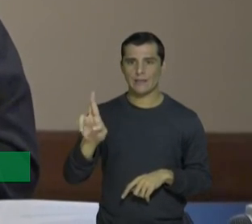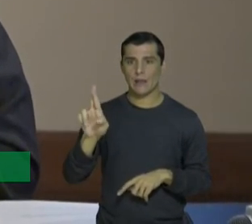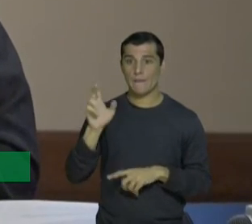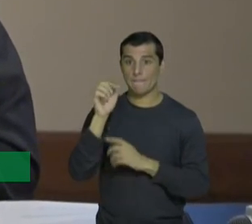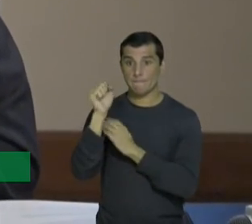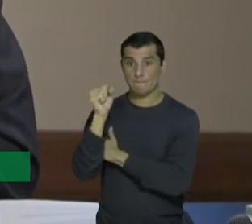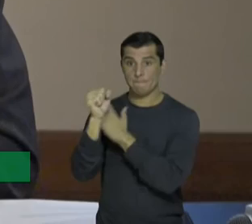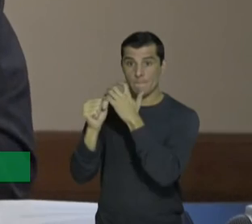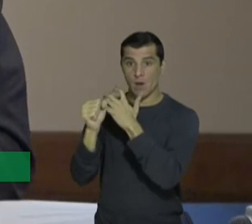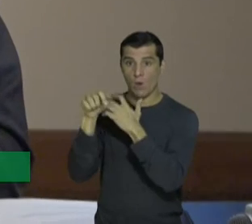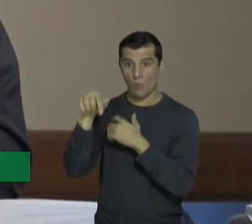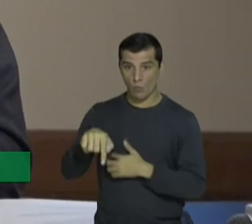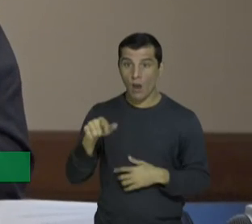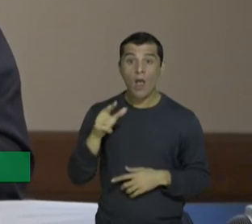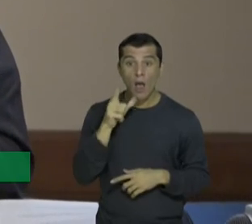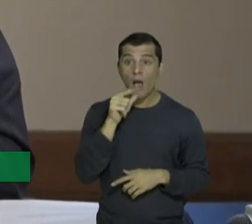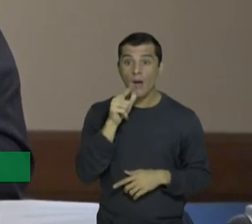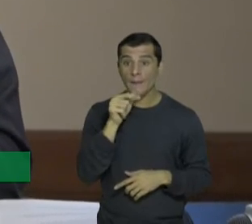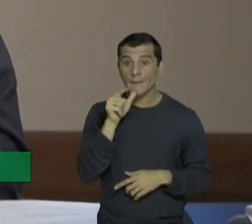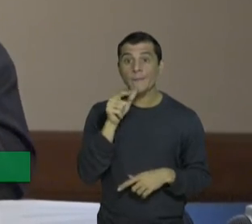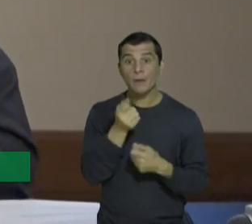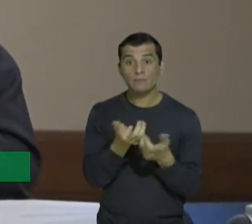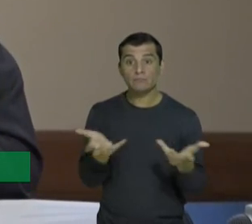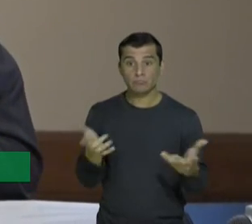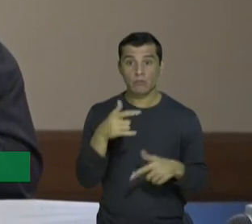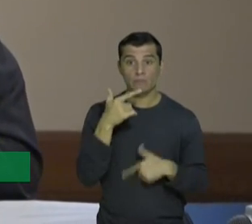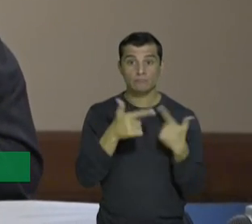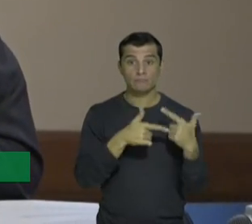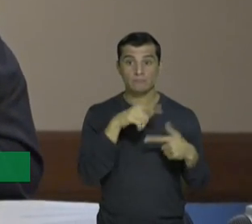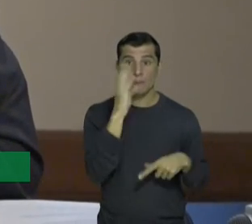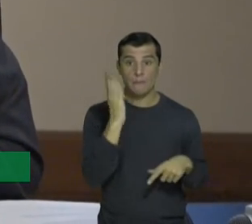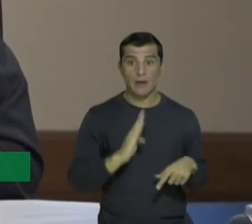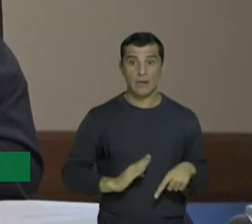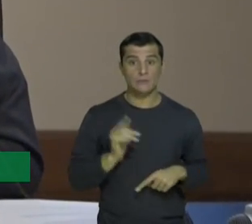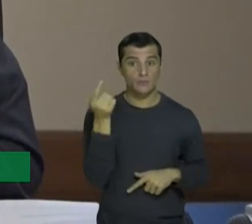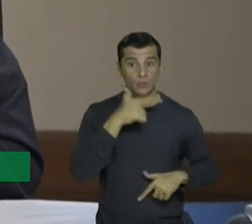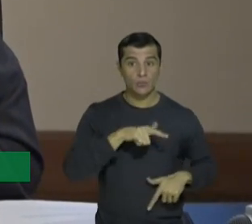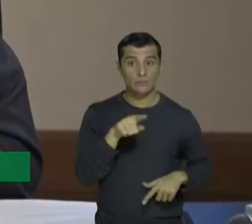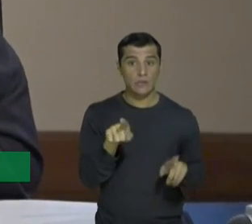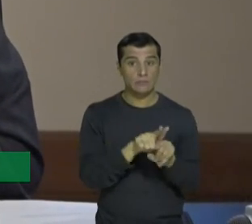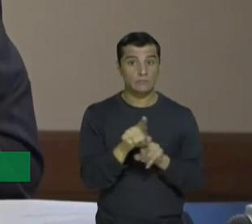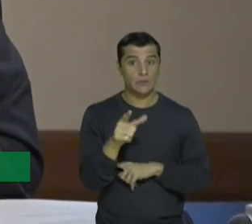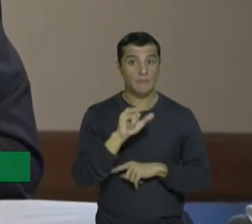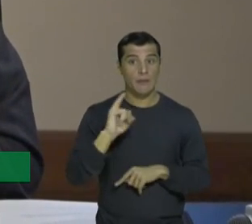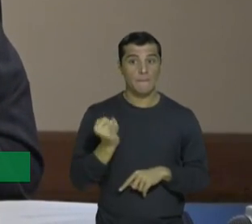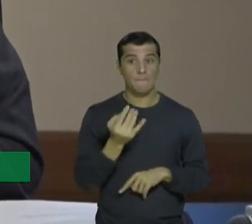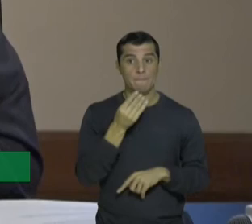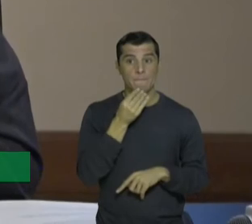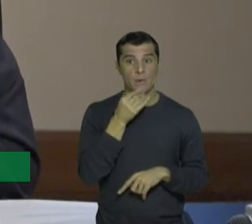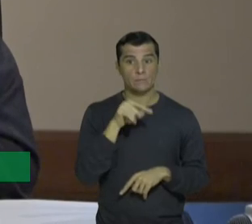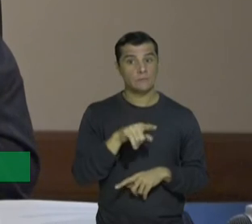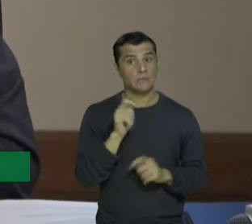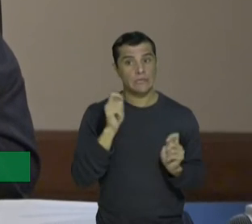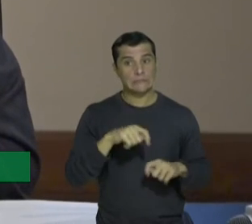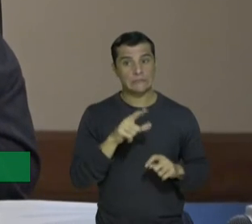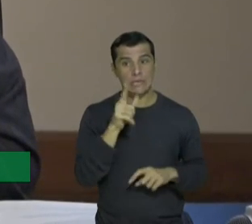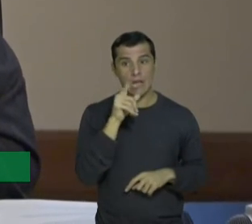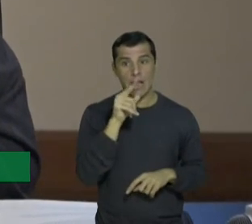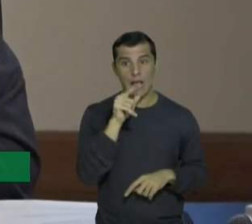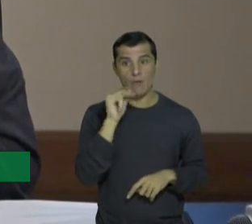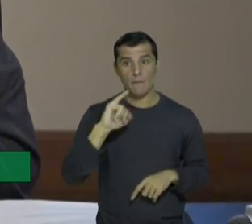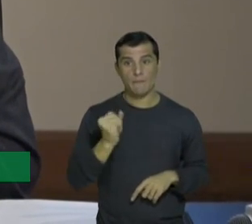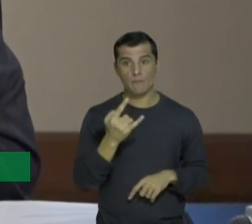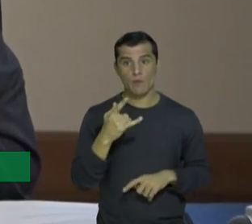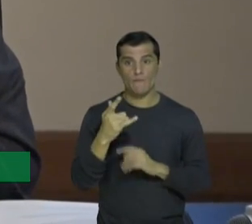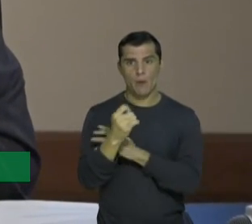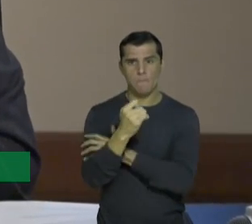tem toda a condição de trabalhar esse poder e fazer essa negociação acontecer como parte do da nossa do